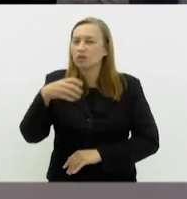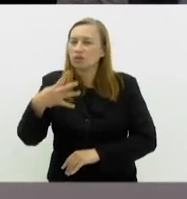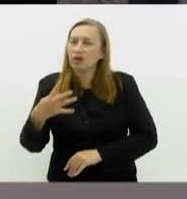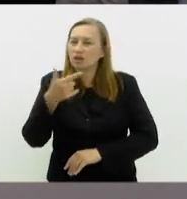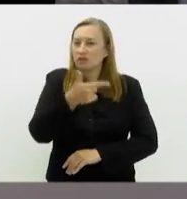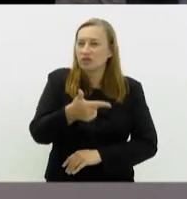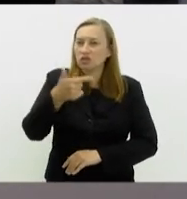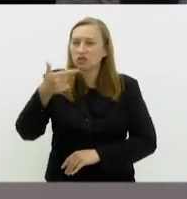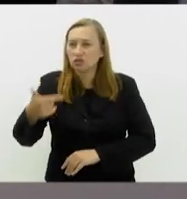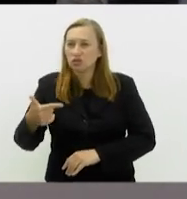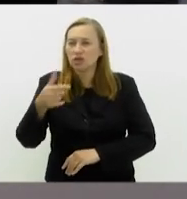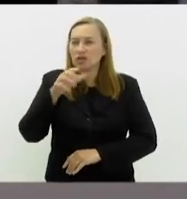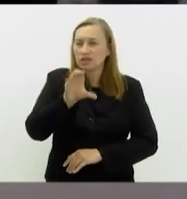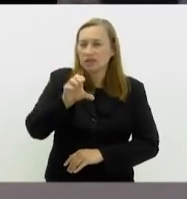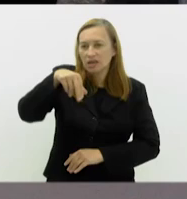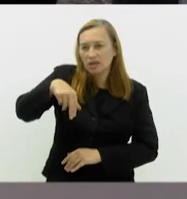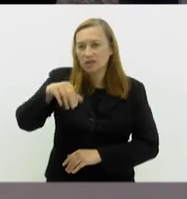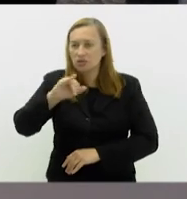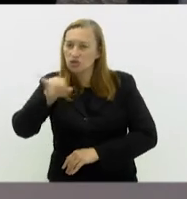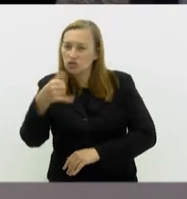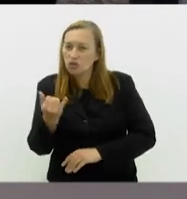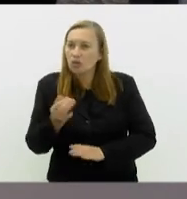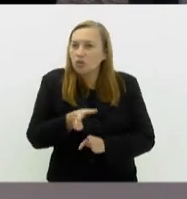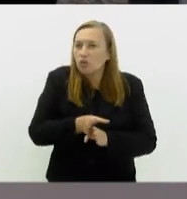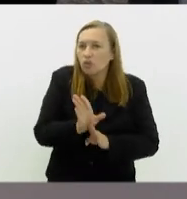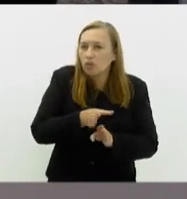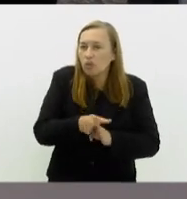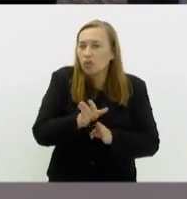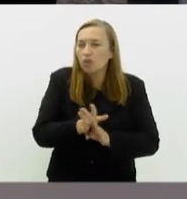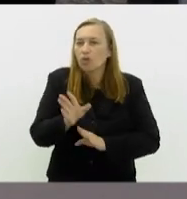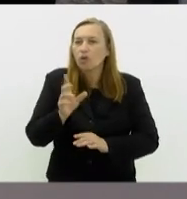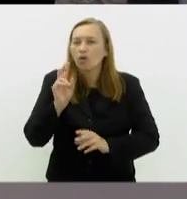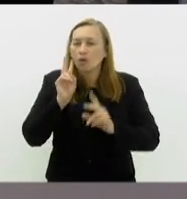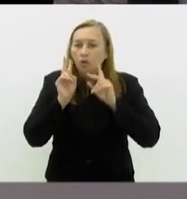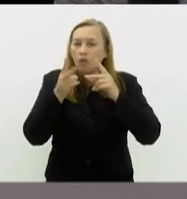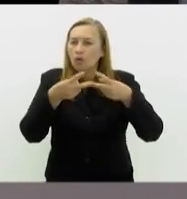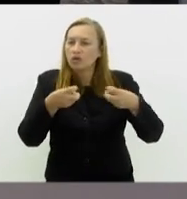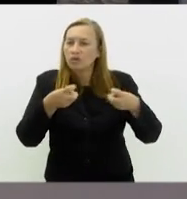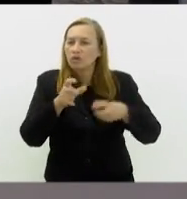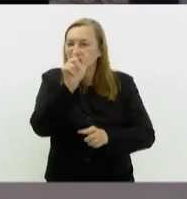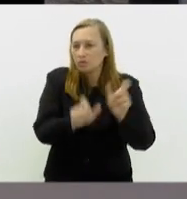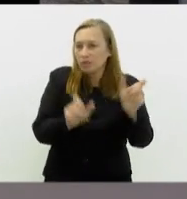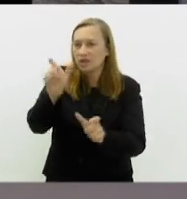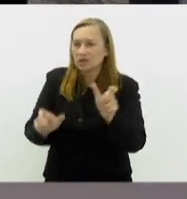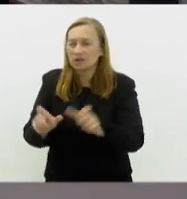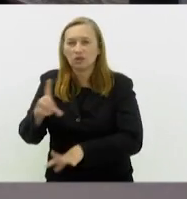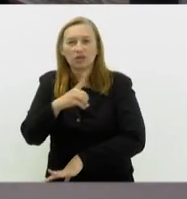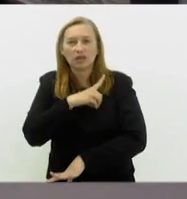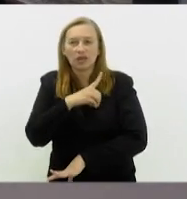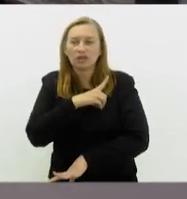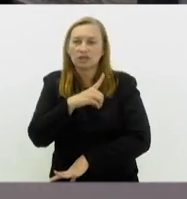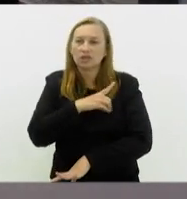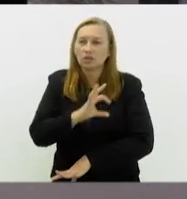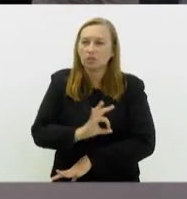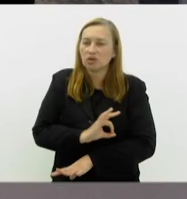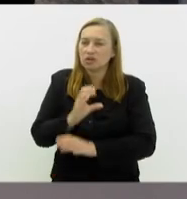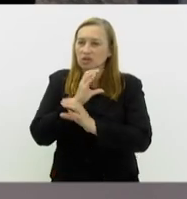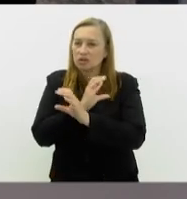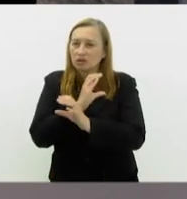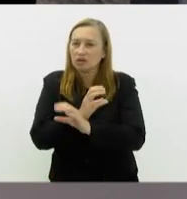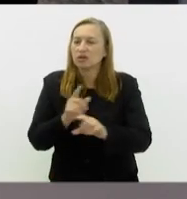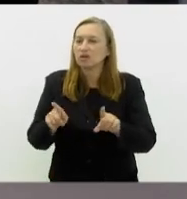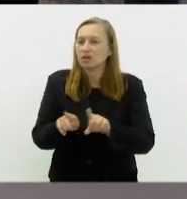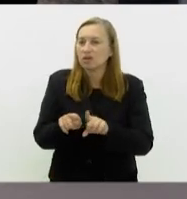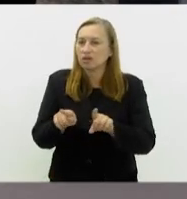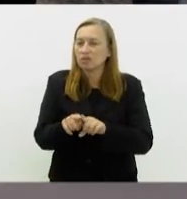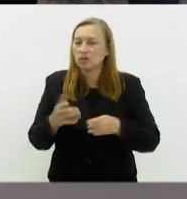22 do CNJ que orientem o reconhecimento de de pessoas no âmbito da delegacia da polícia civil e dos